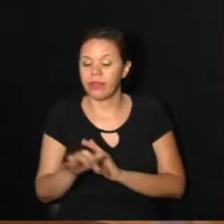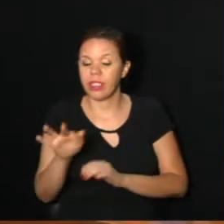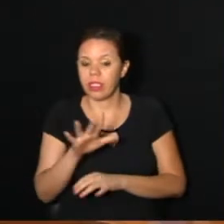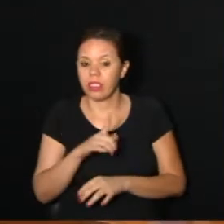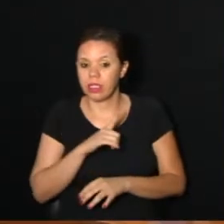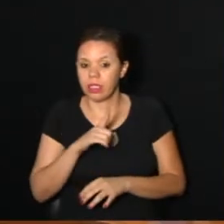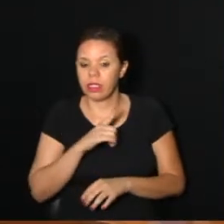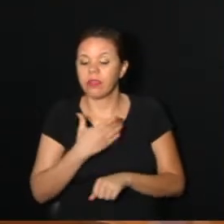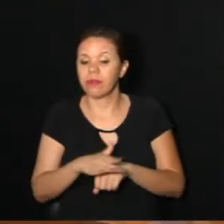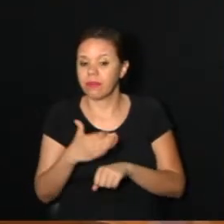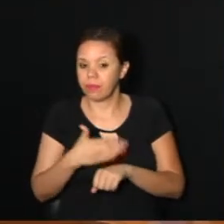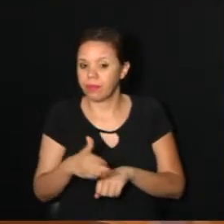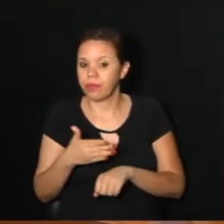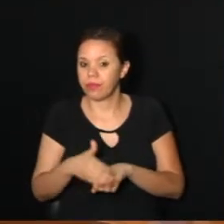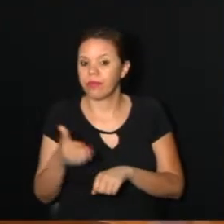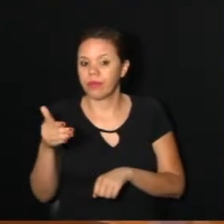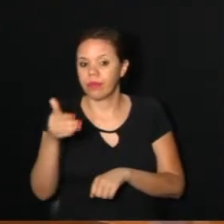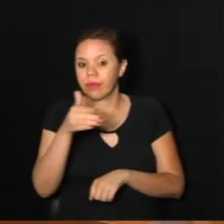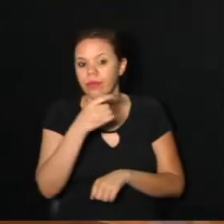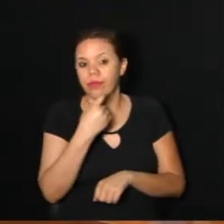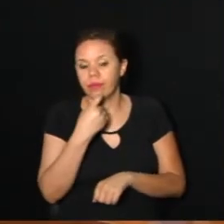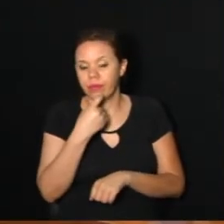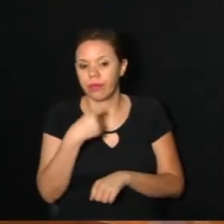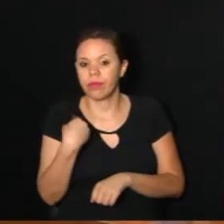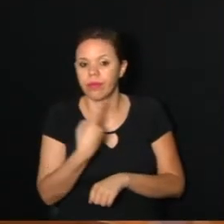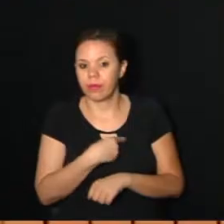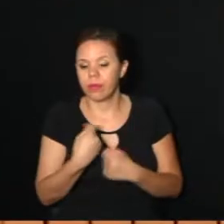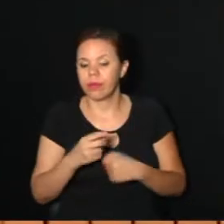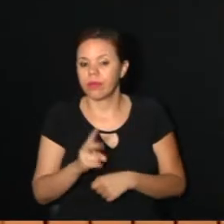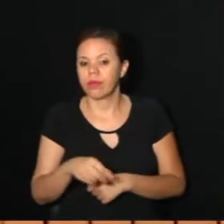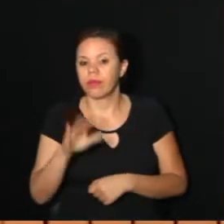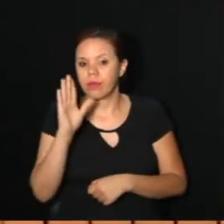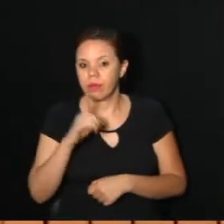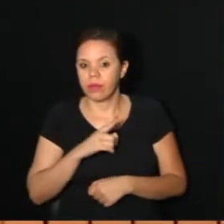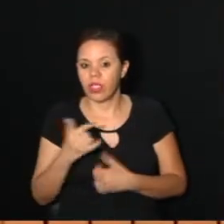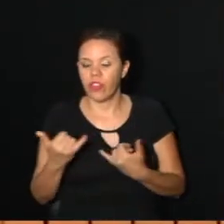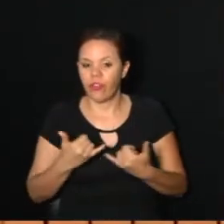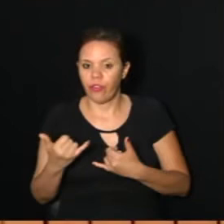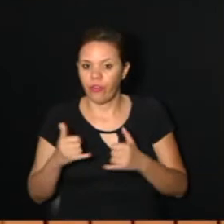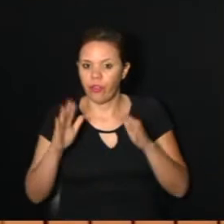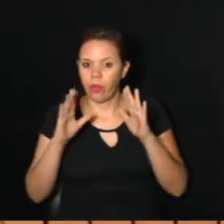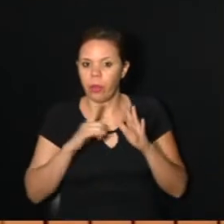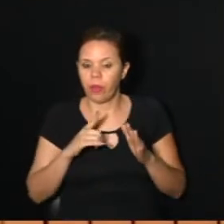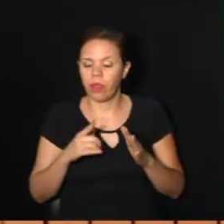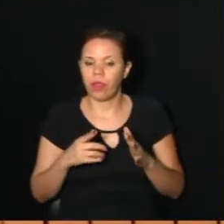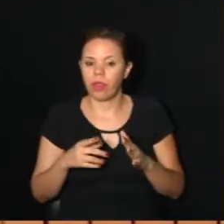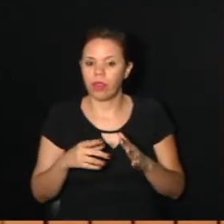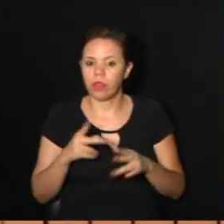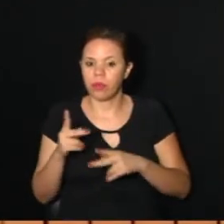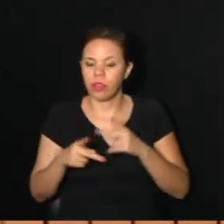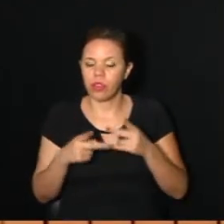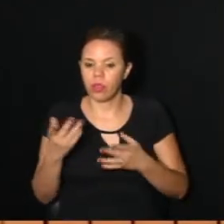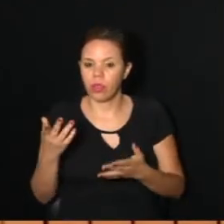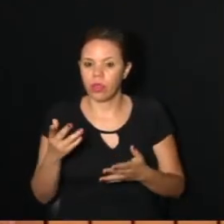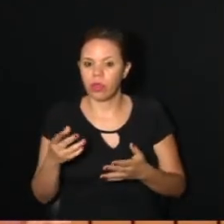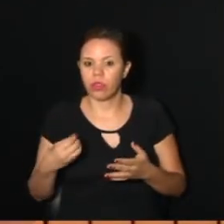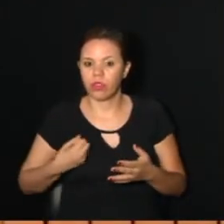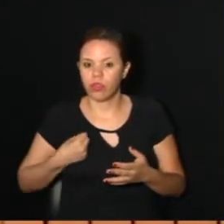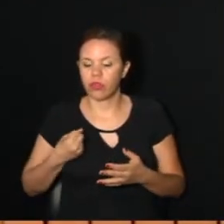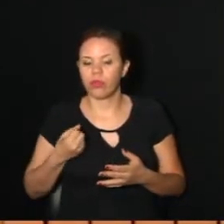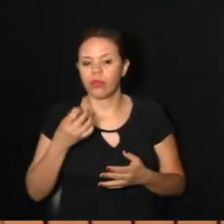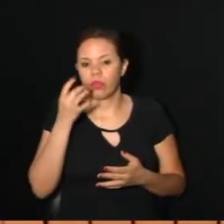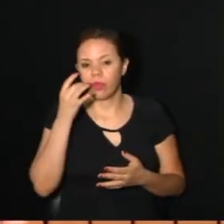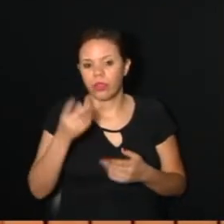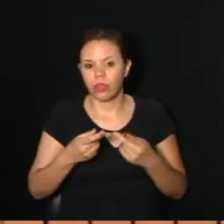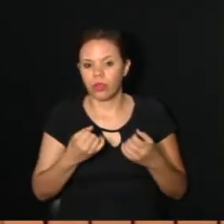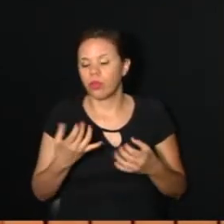tenha aplicabilidade na cidade de Campinas. Nós precisamos cada vez mais fomentar. O número de pessoas que estão presentes aqui, infelizmente,